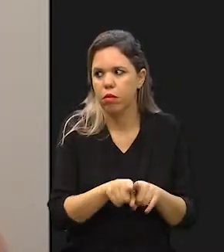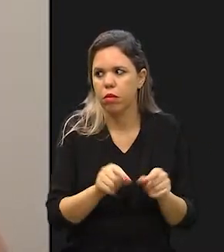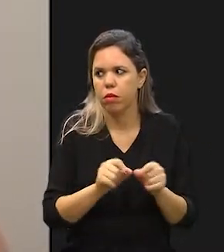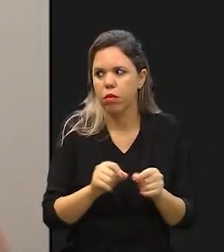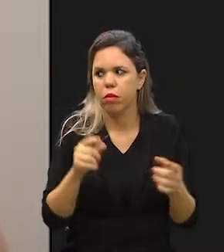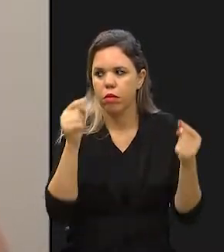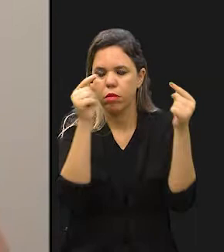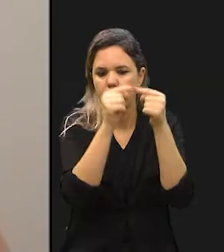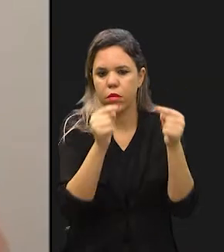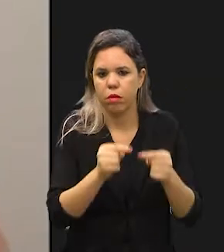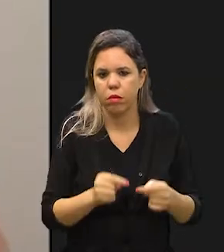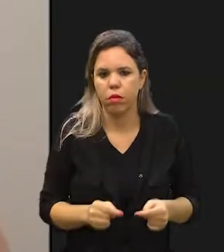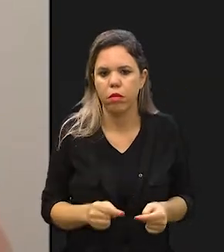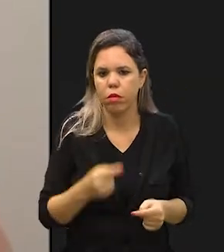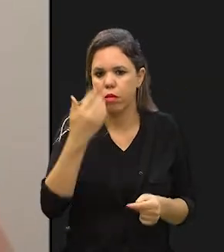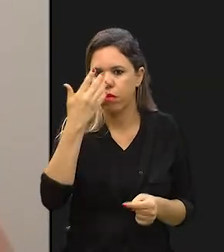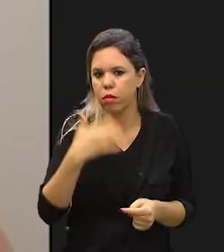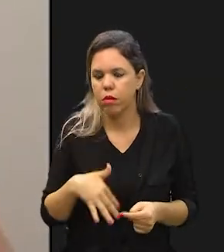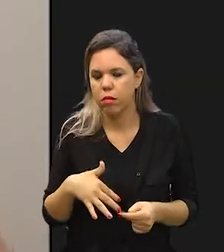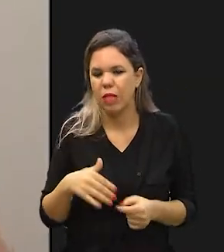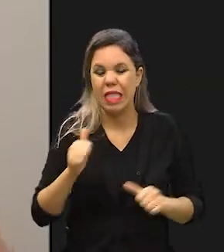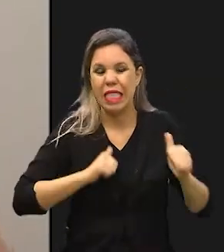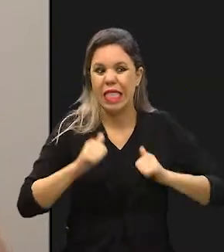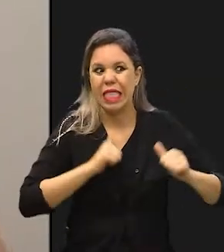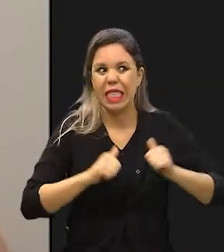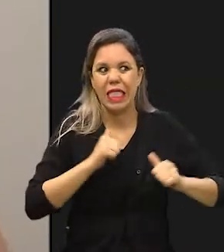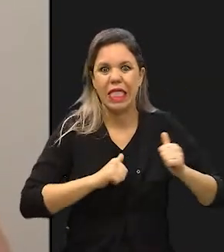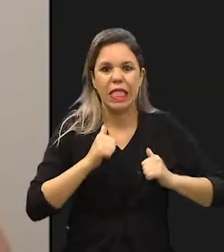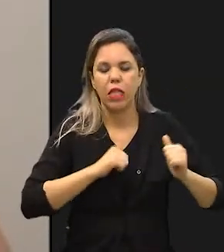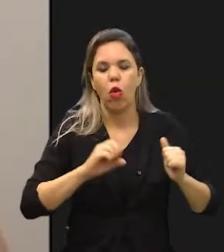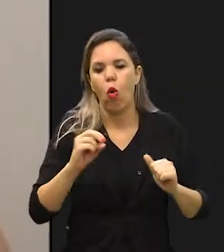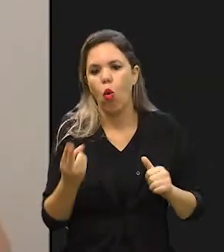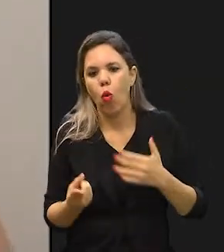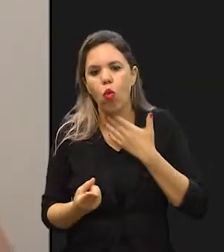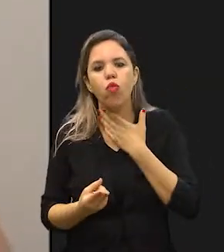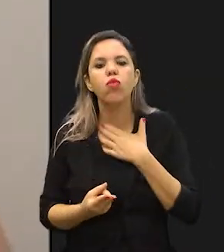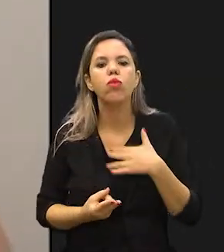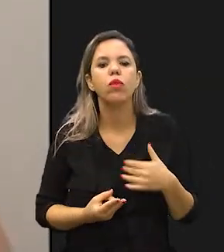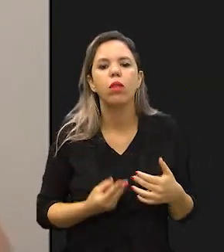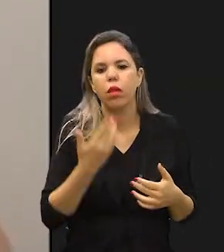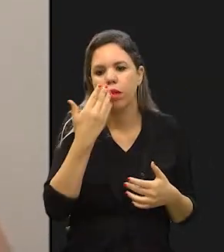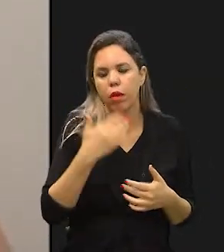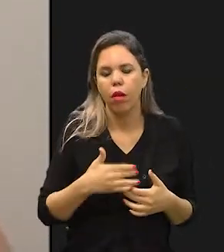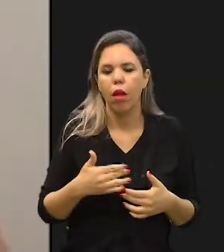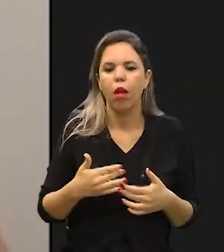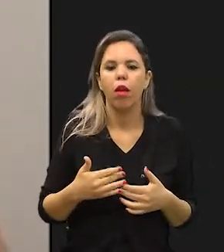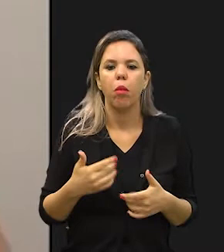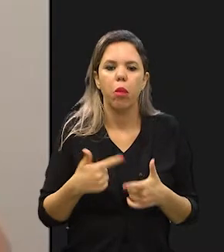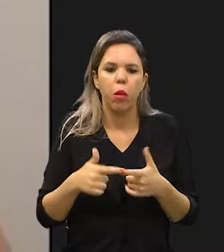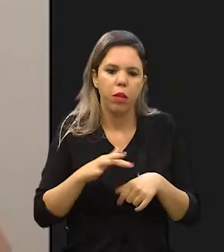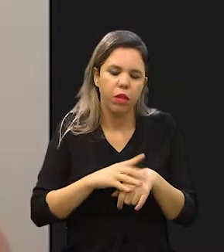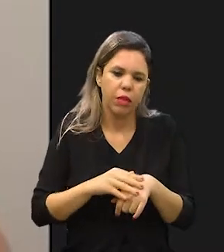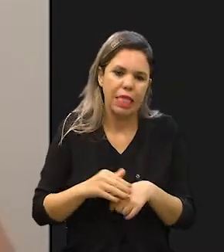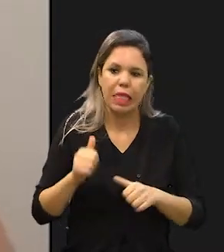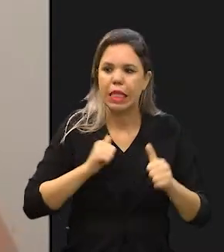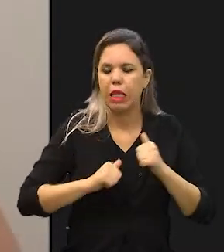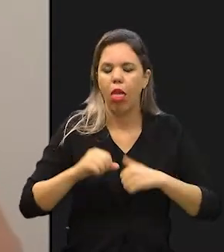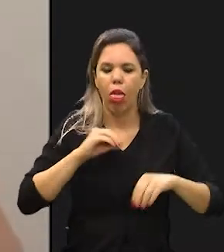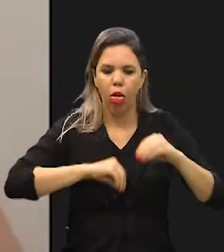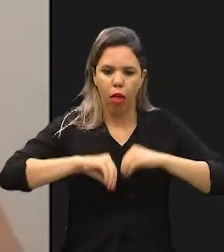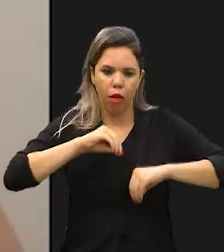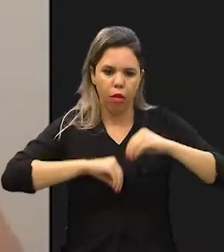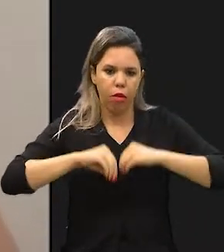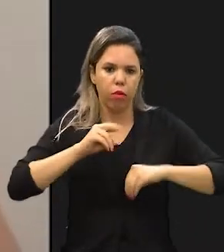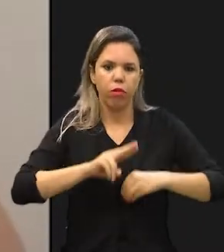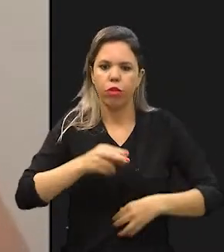podem ser associadas, né? Crianças com muita agitação, ou crianças com comorbidades, né? Ansiedade,